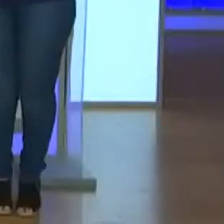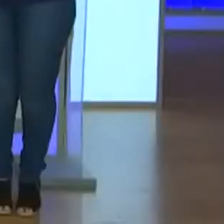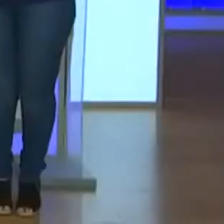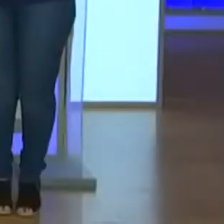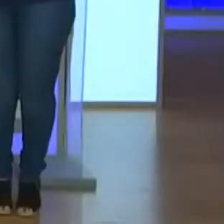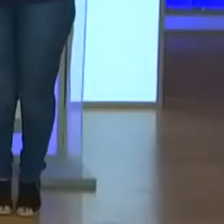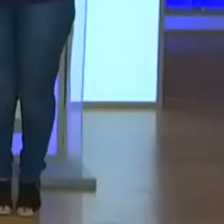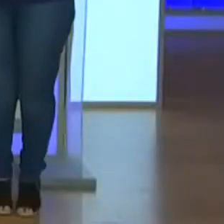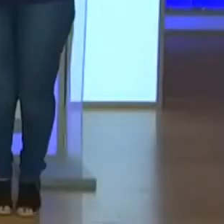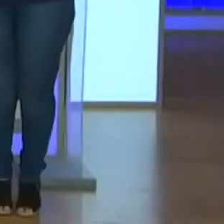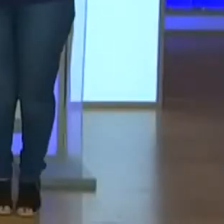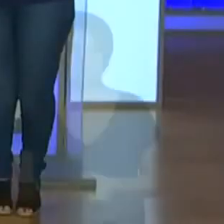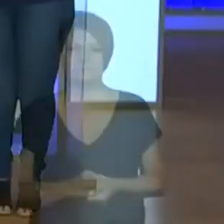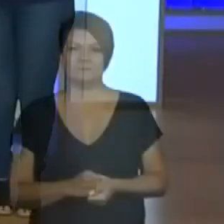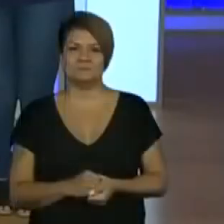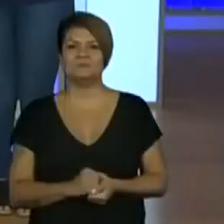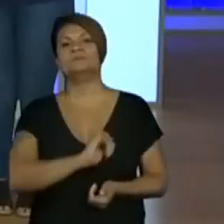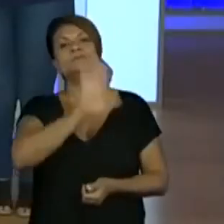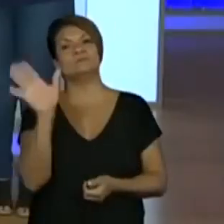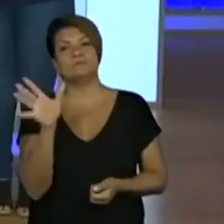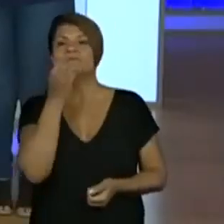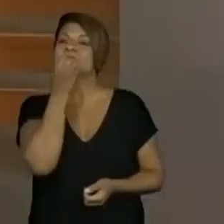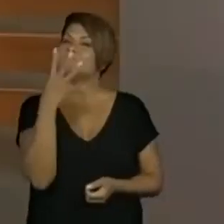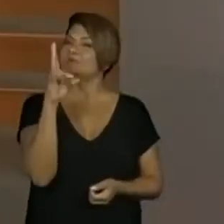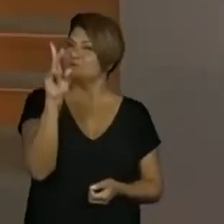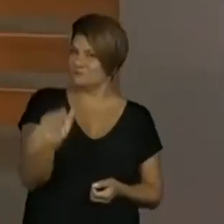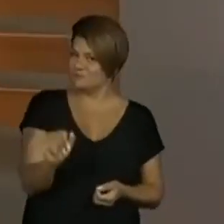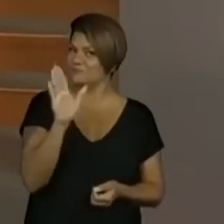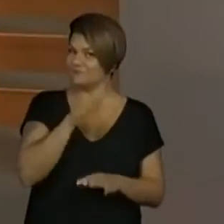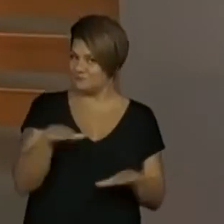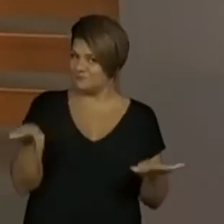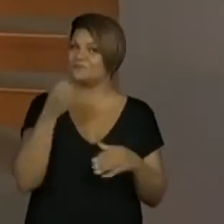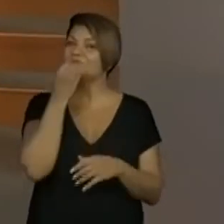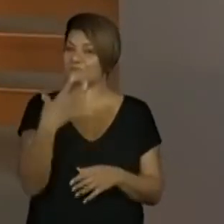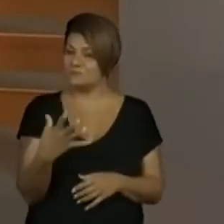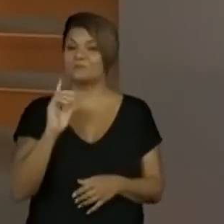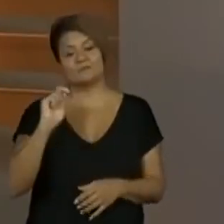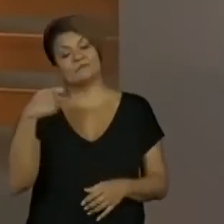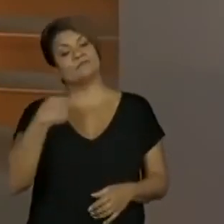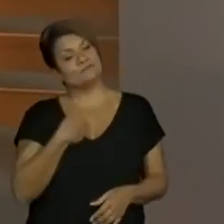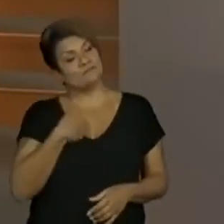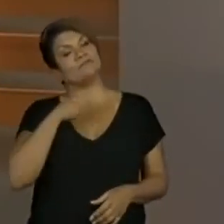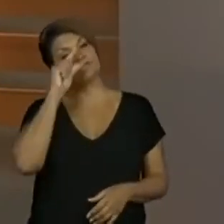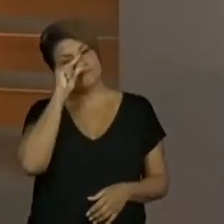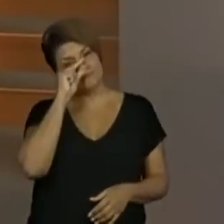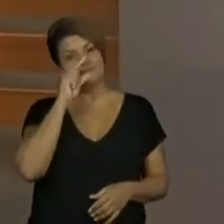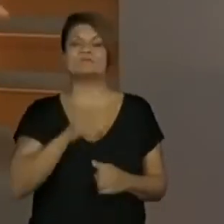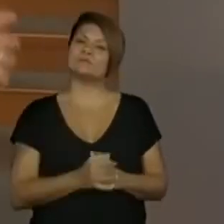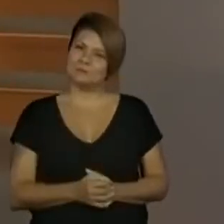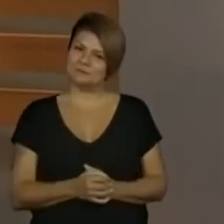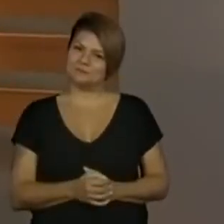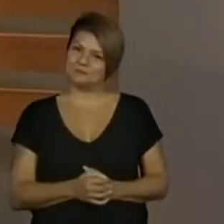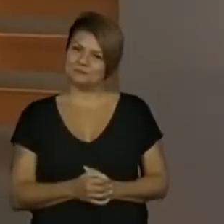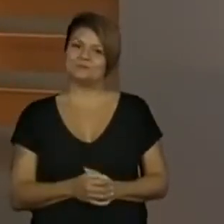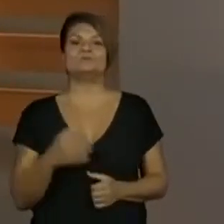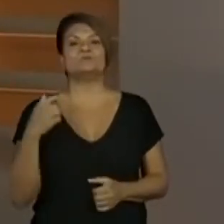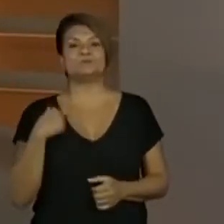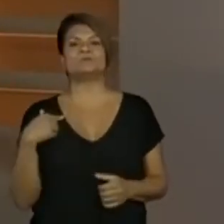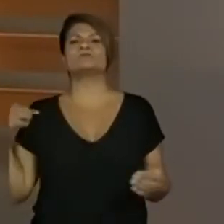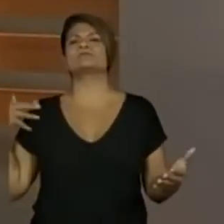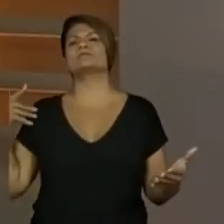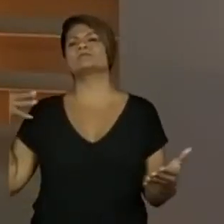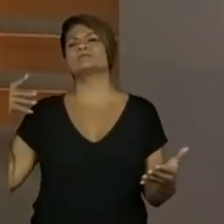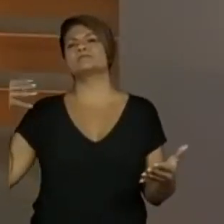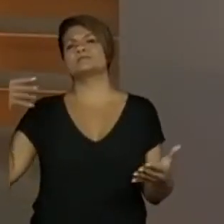Olá, bom dia, crianças, tudo bem? Eu sou a professora Ana Paula. Estou aqui depois de uma longa temporada,